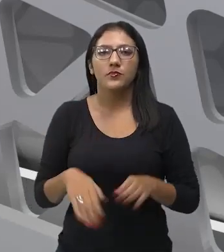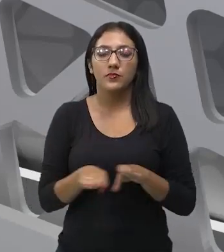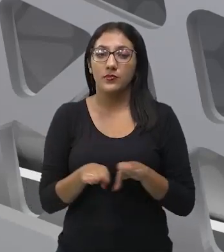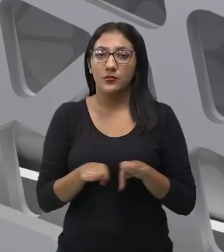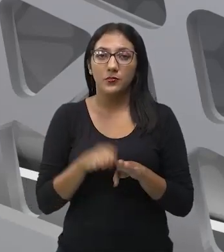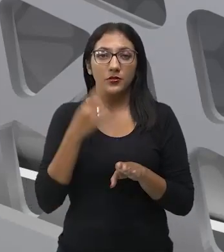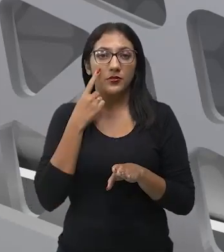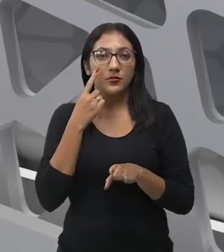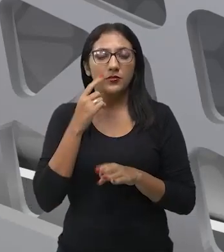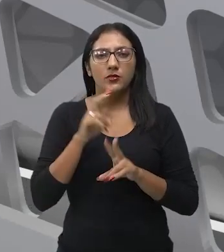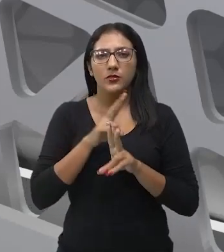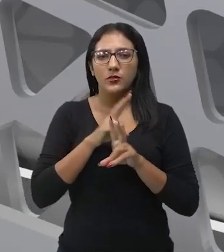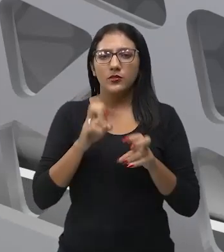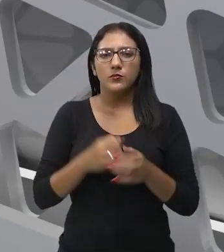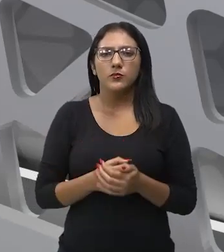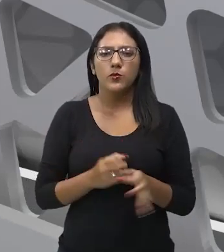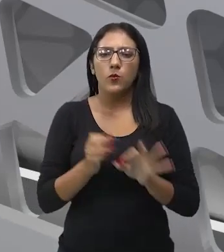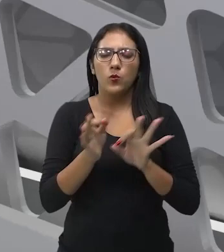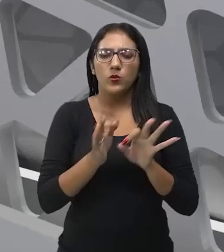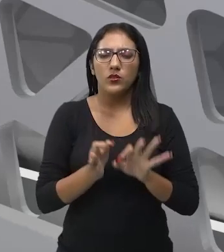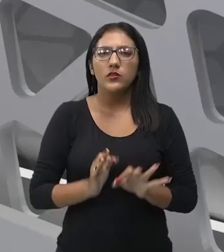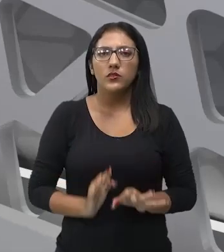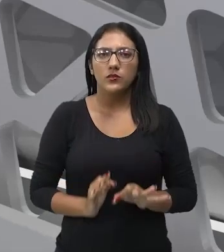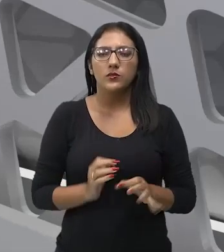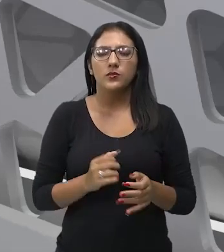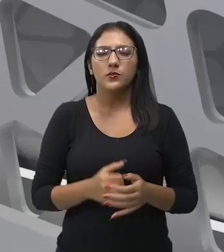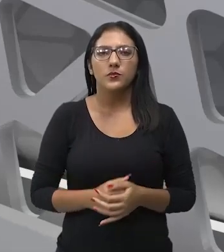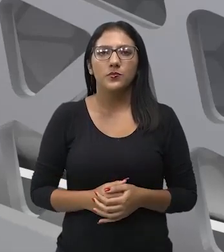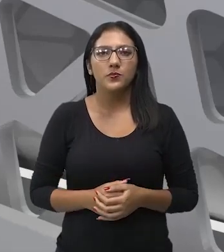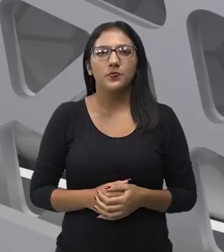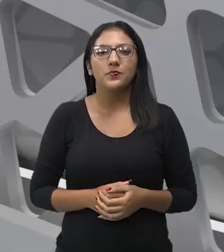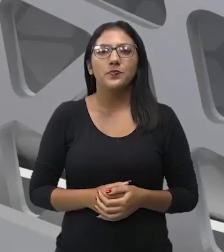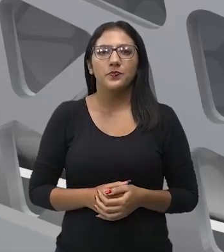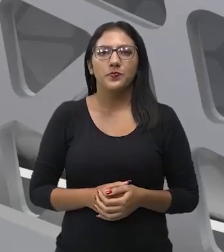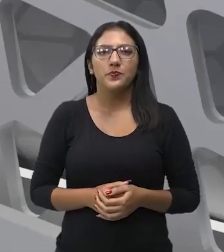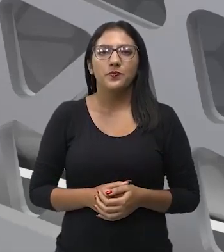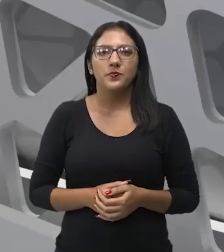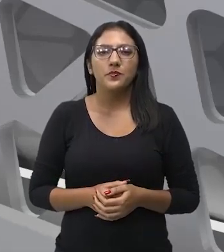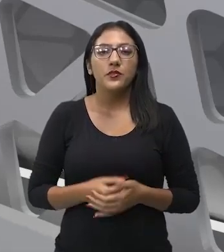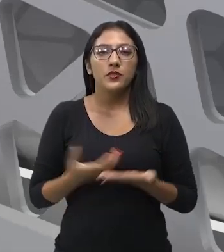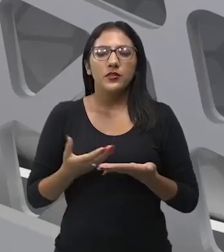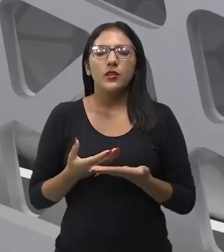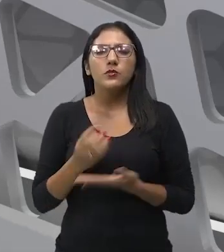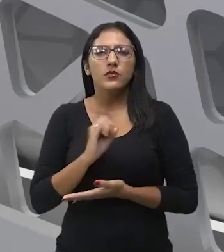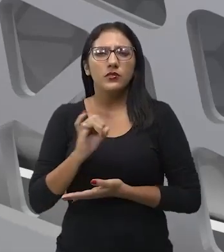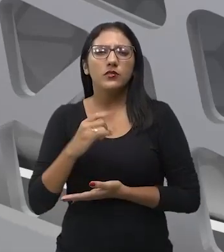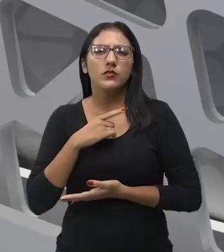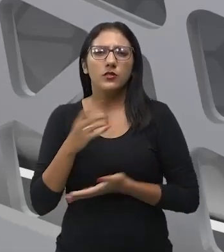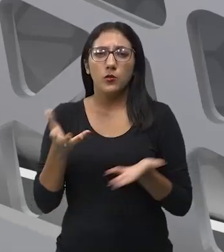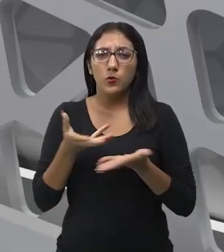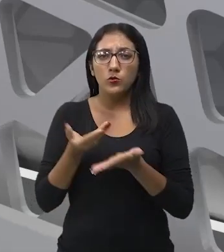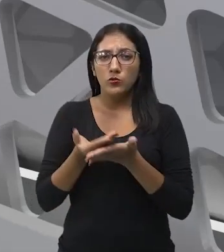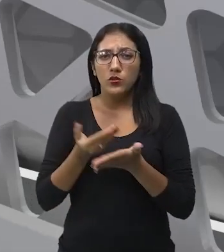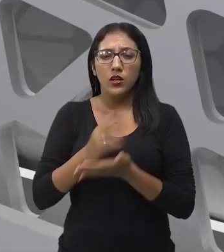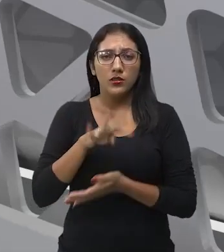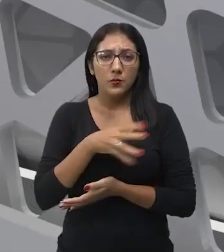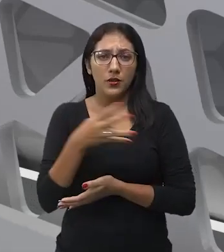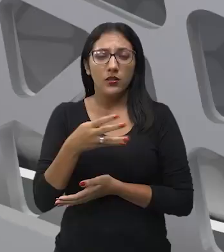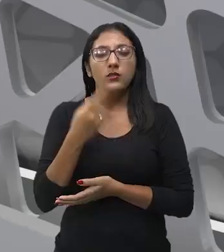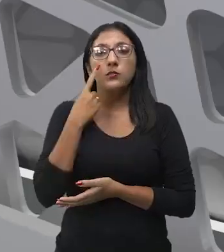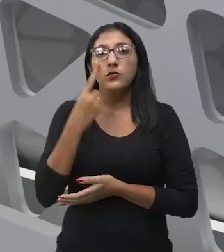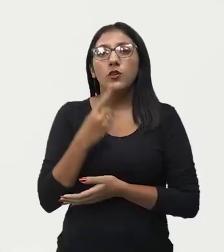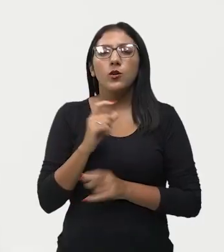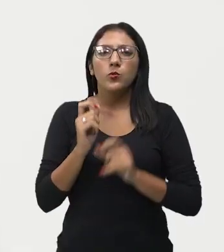nós vamos falar de distribuição de frequência, tá, pessoal? E aí, então, se nós vamos falar de tabela, vamos começar então pelo conceito,